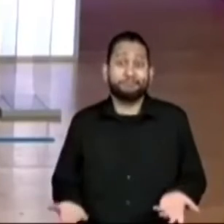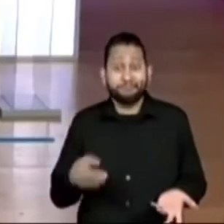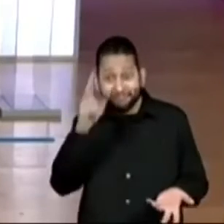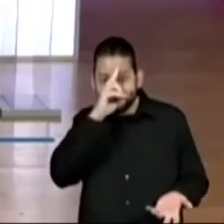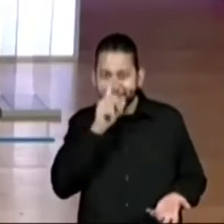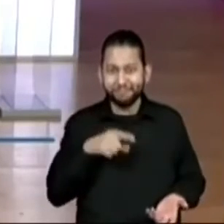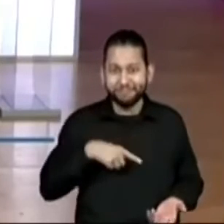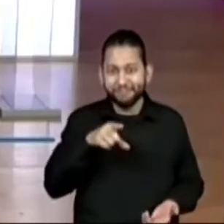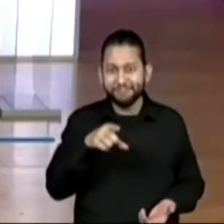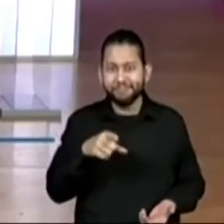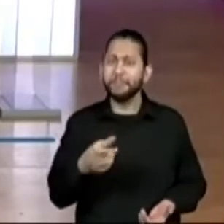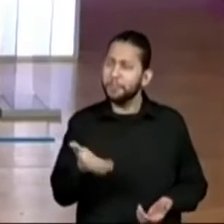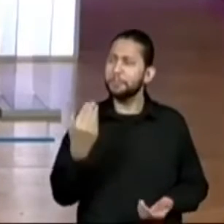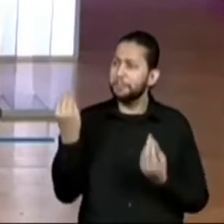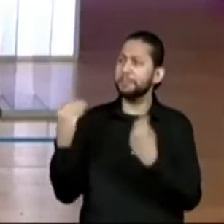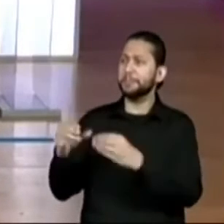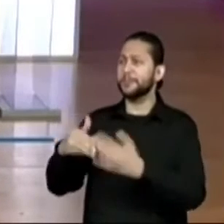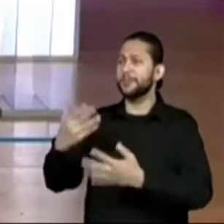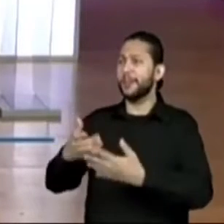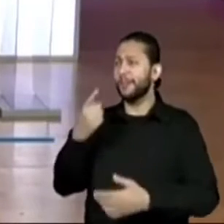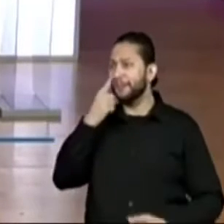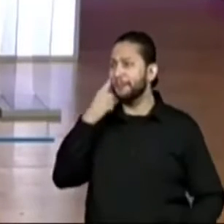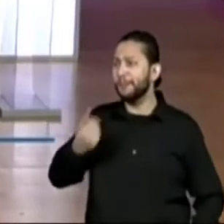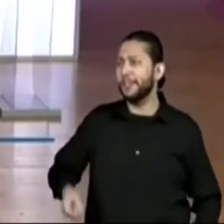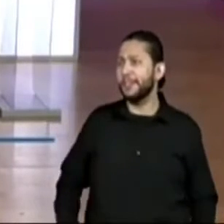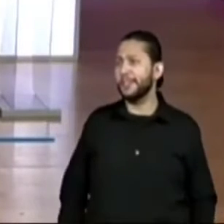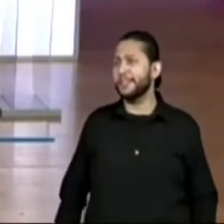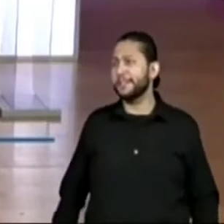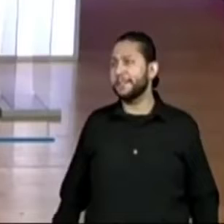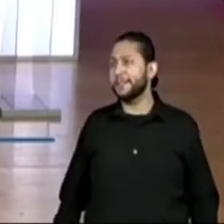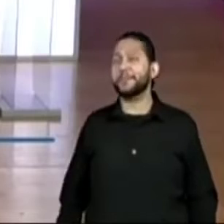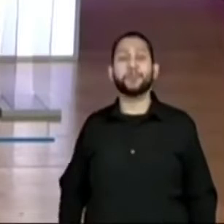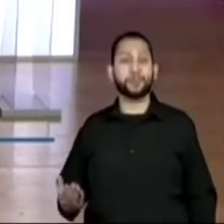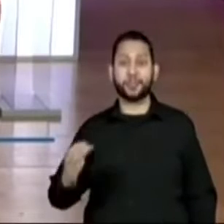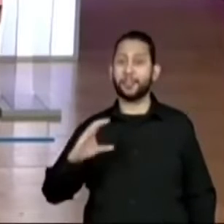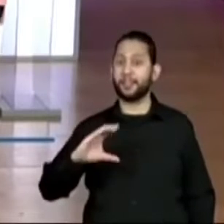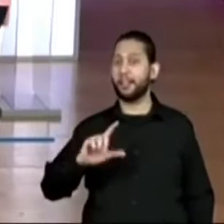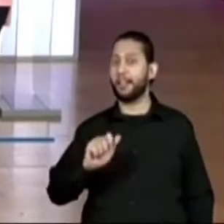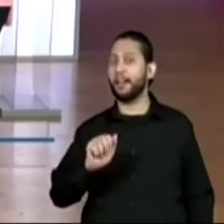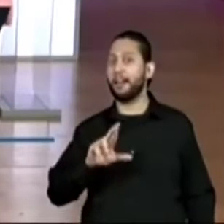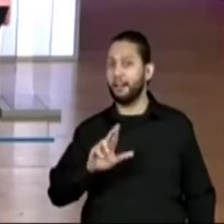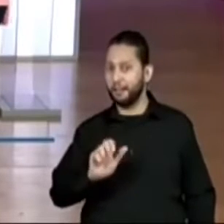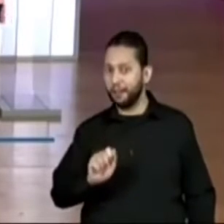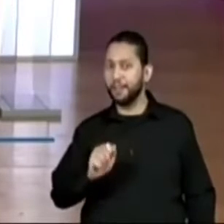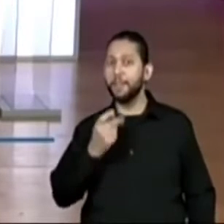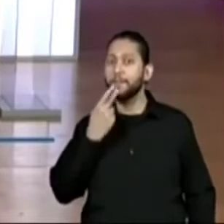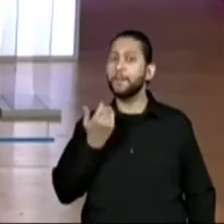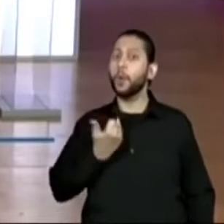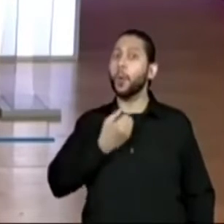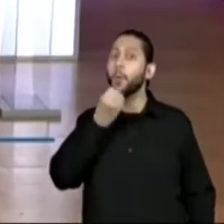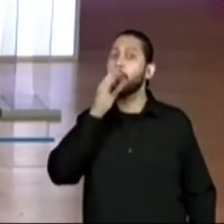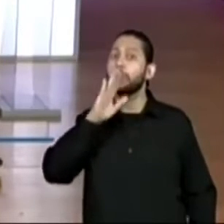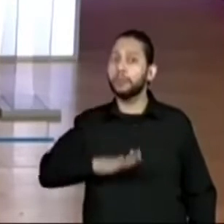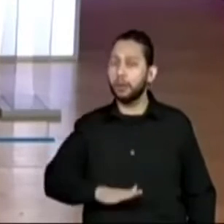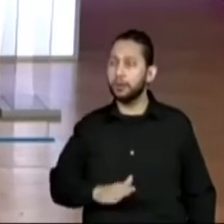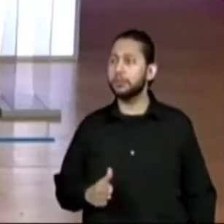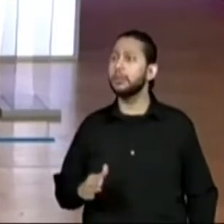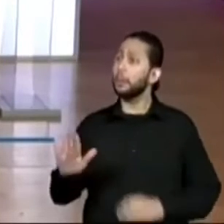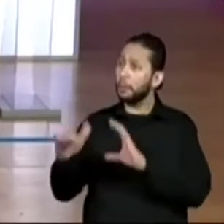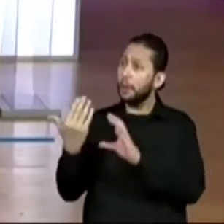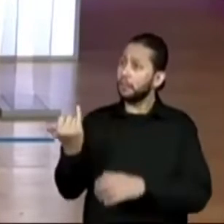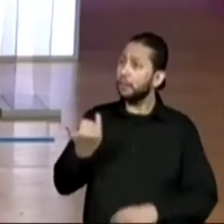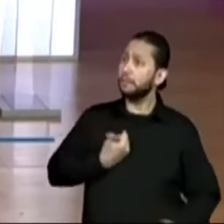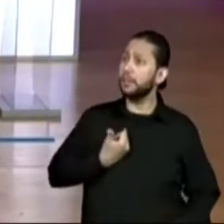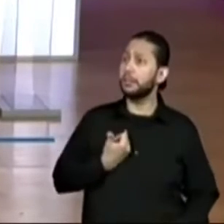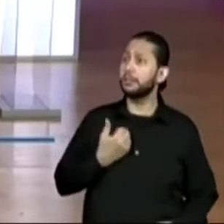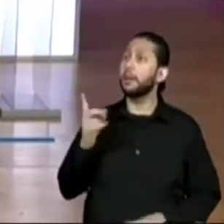Será que eles lembram? Eu acho que sim, Pro. A Clara aí da professora Maria está mandando boa tarde. Manda aí pra gente, Clara. O